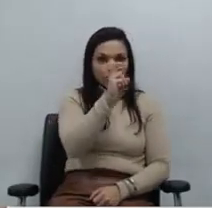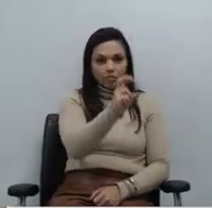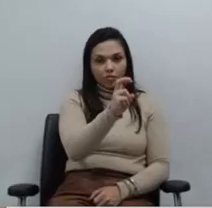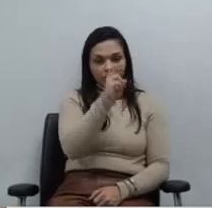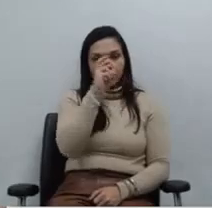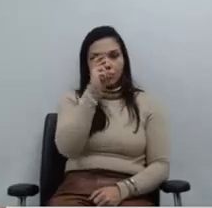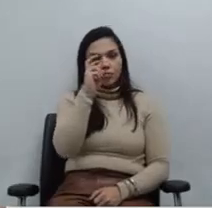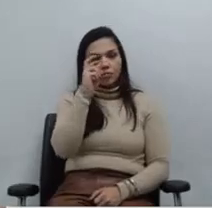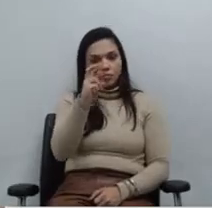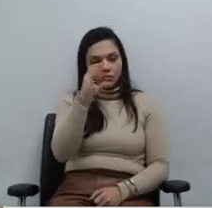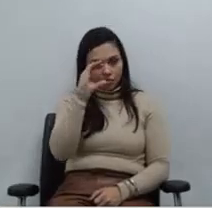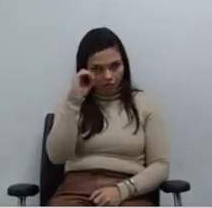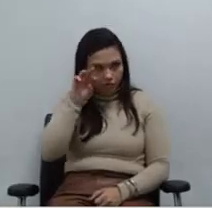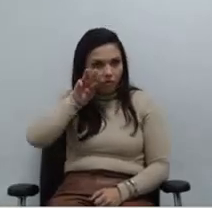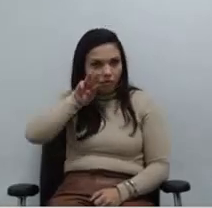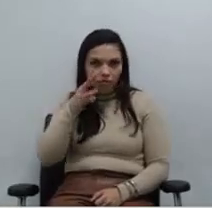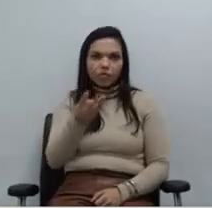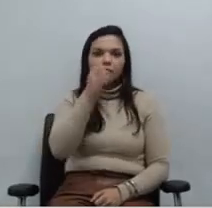1.550 milhões